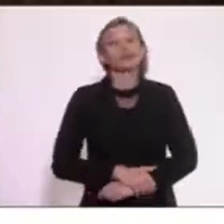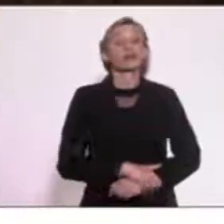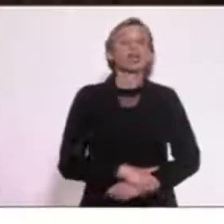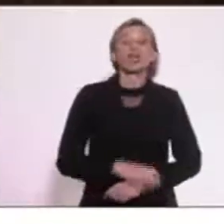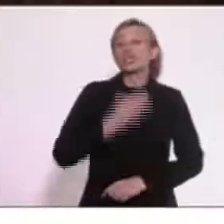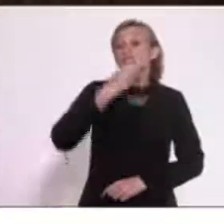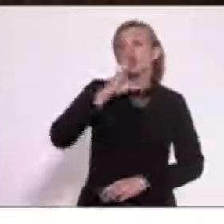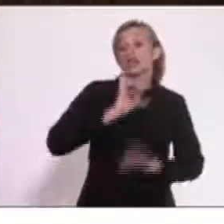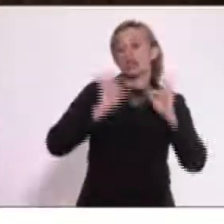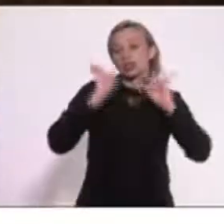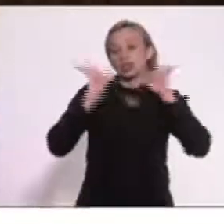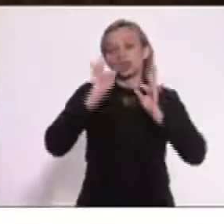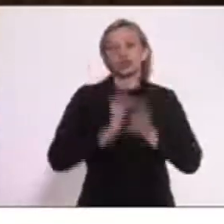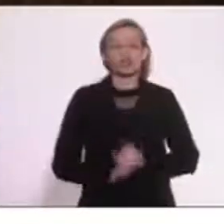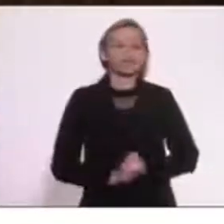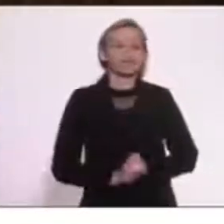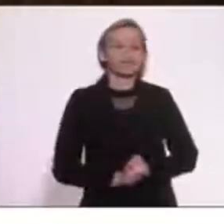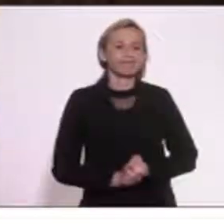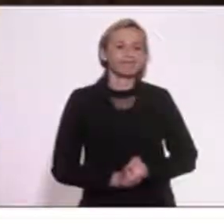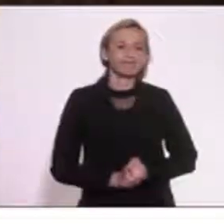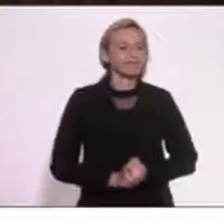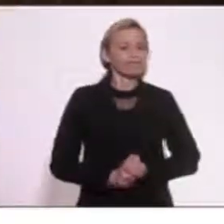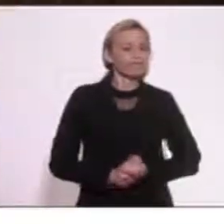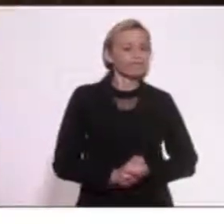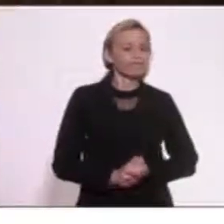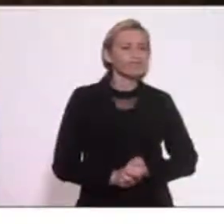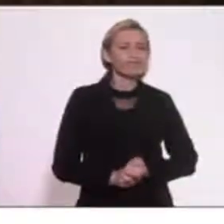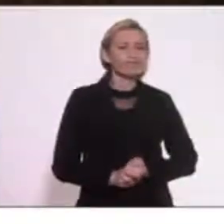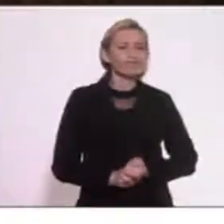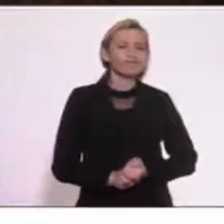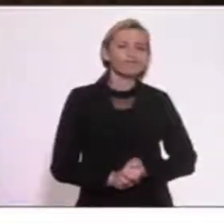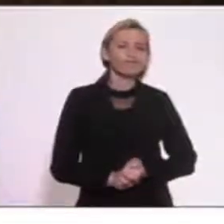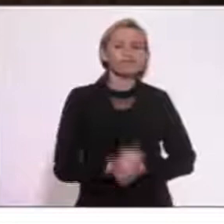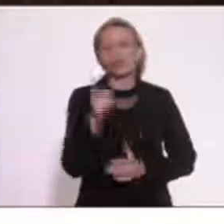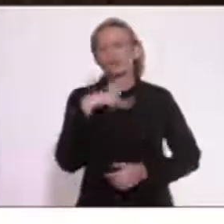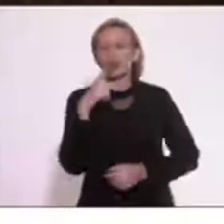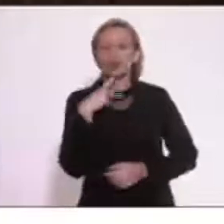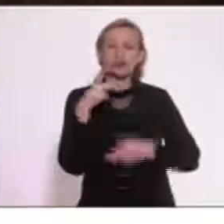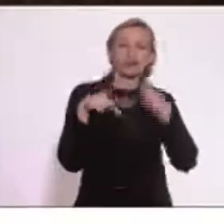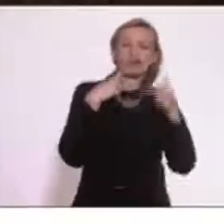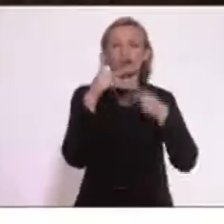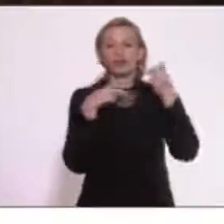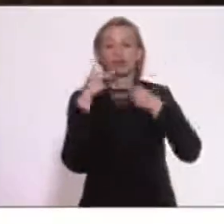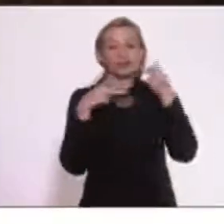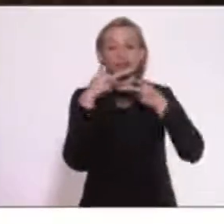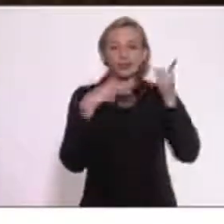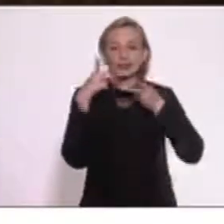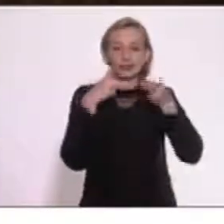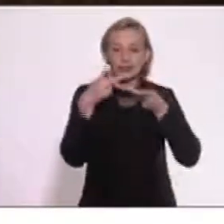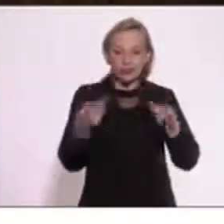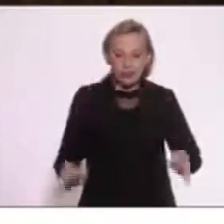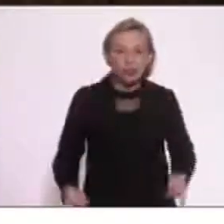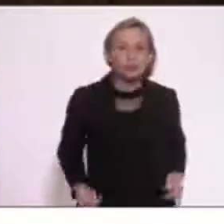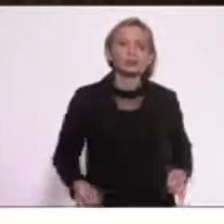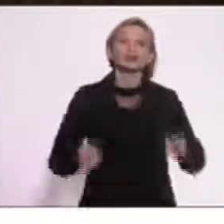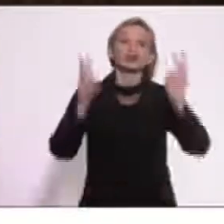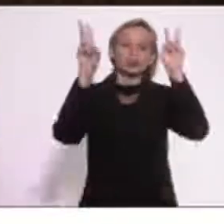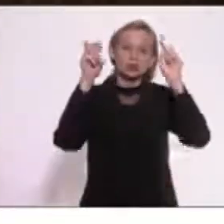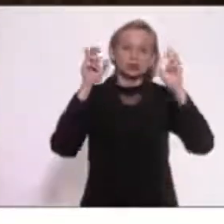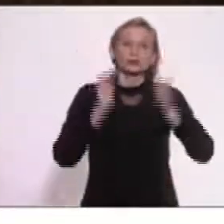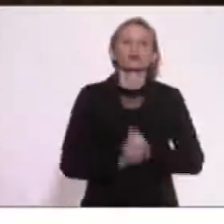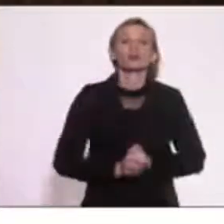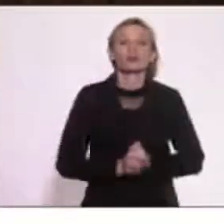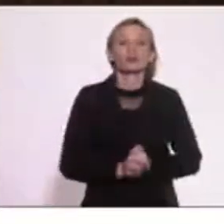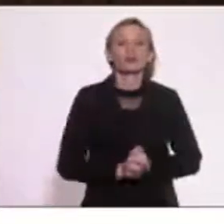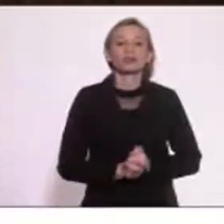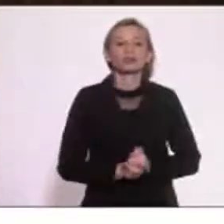Ciência e tecnologia. A gente já falou várias vezes, por diversas vezes, sobre a situação.